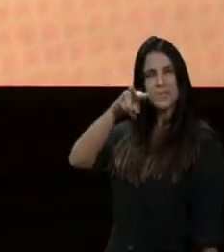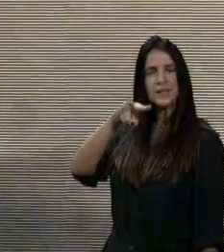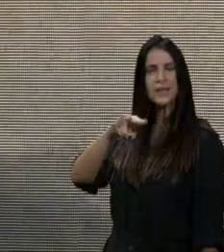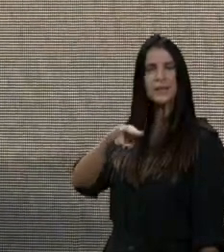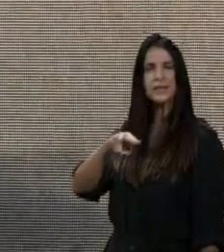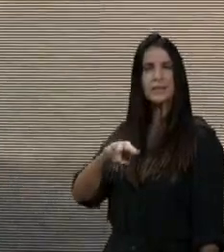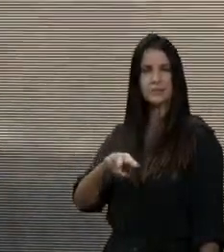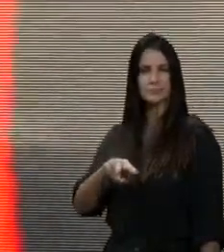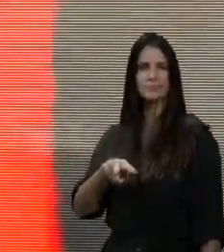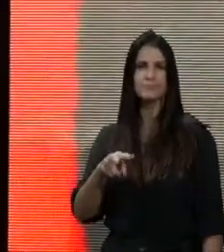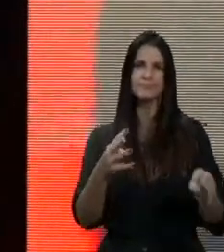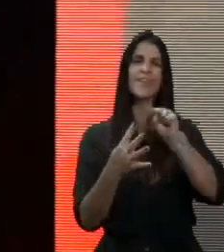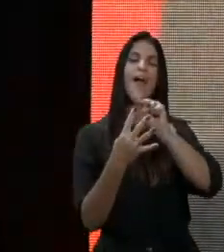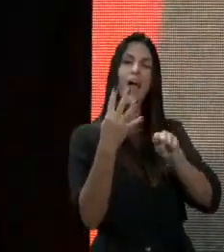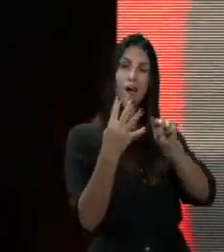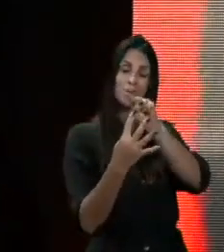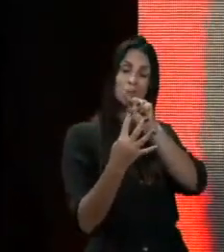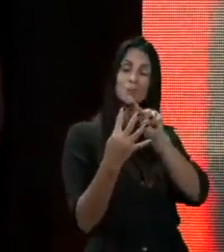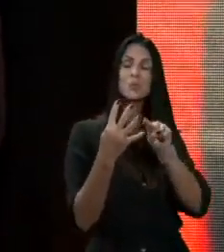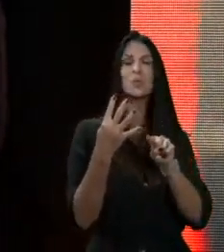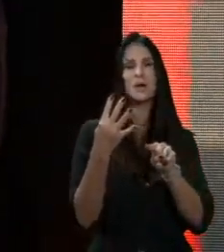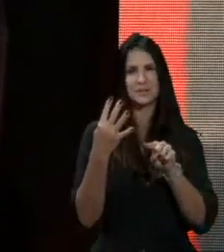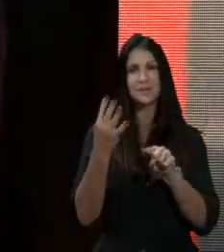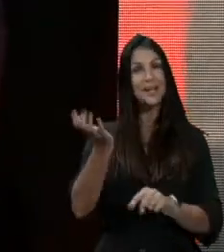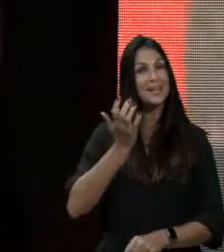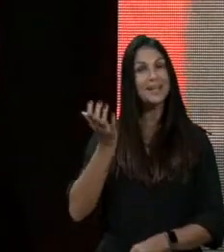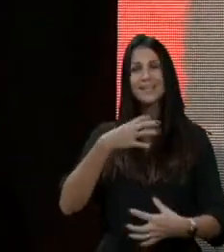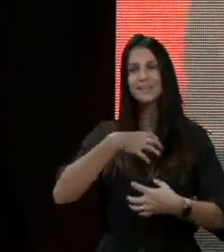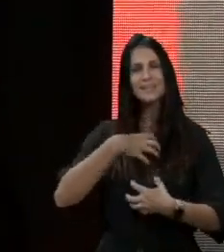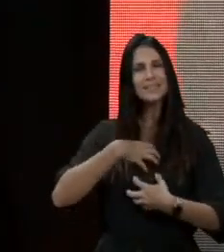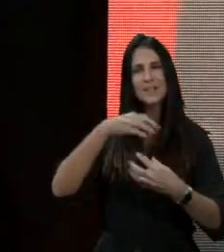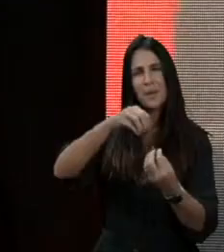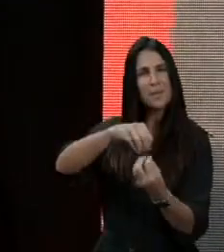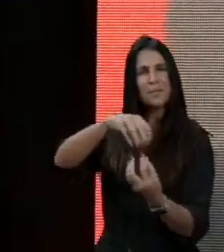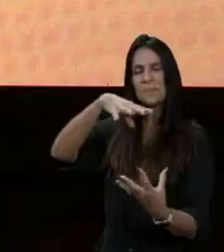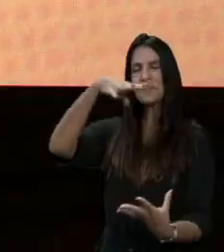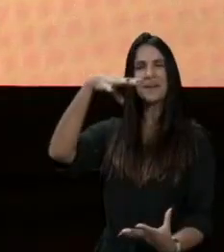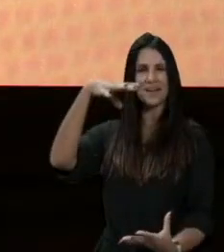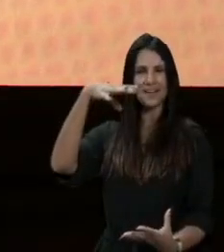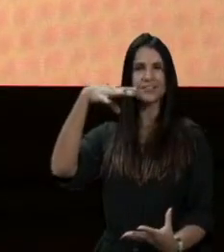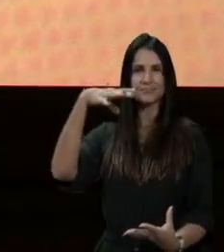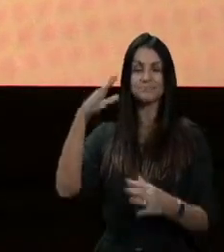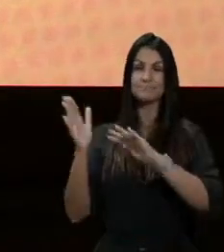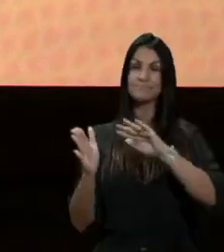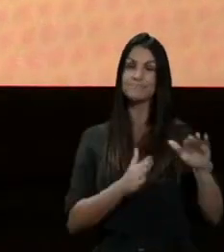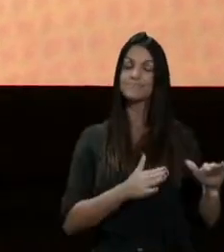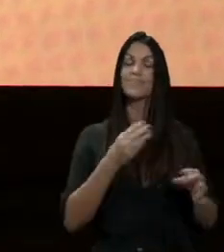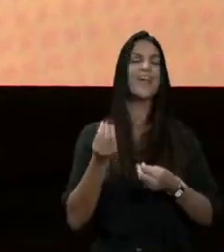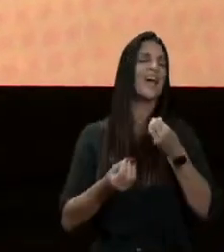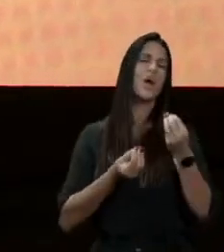nos quatro Jesus falou vou ter que fazer um milagre aqui Olá queridos Como tem gente na igreja